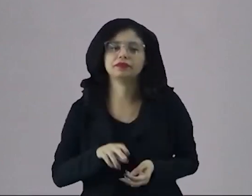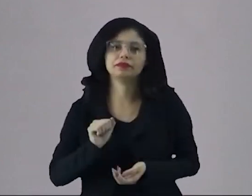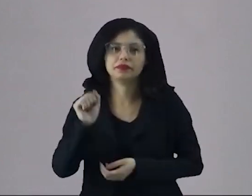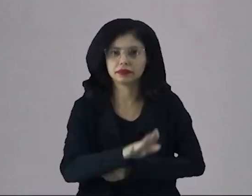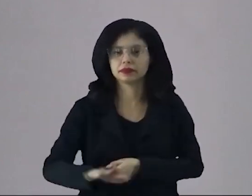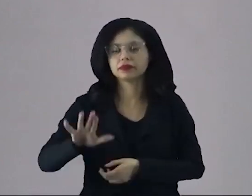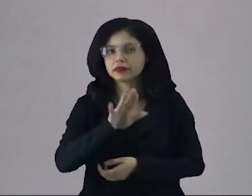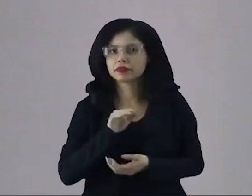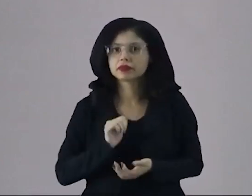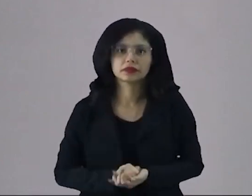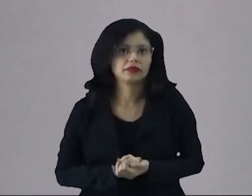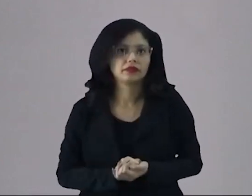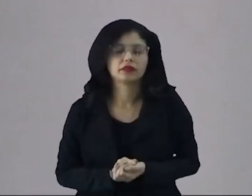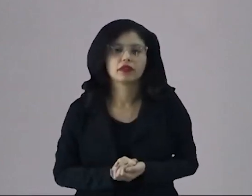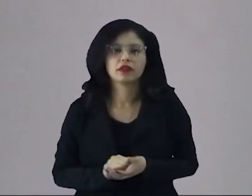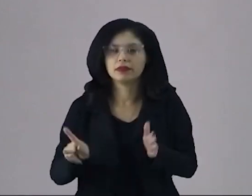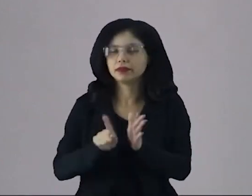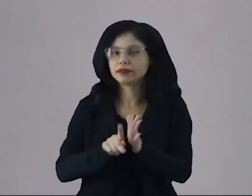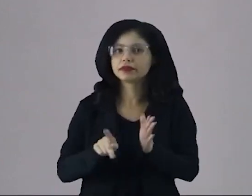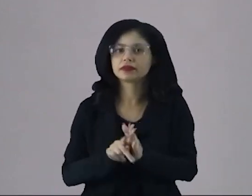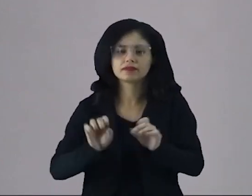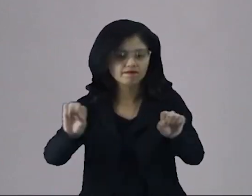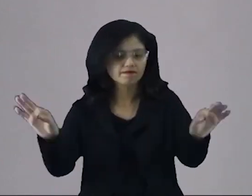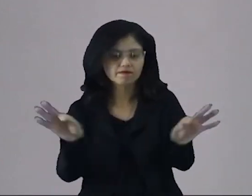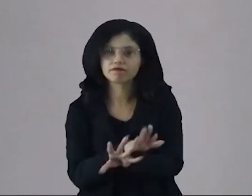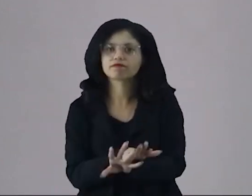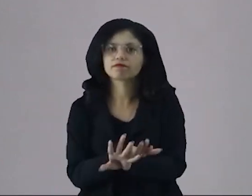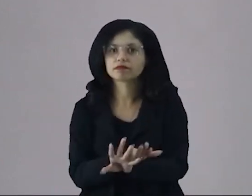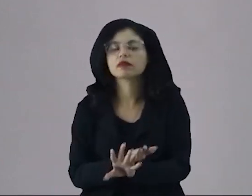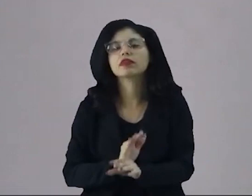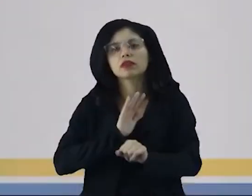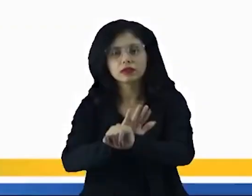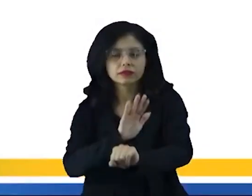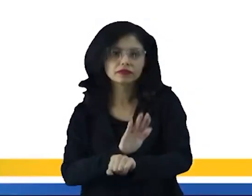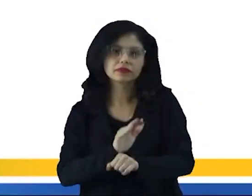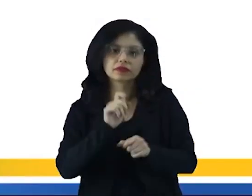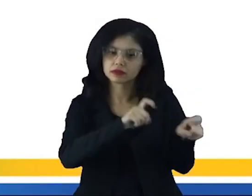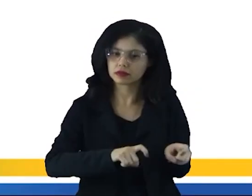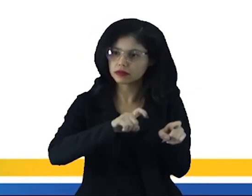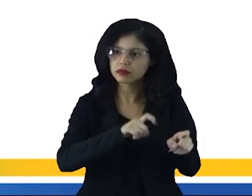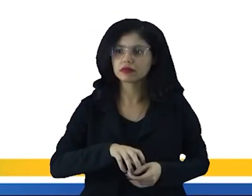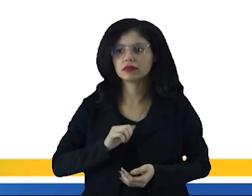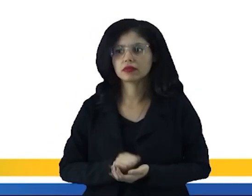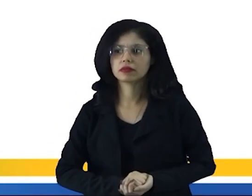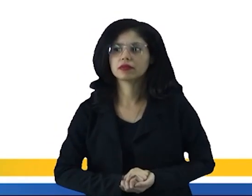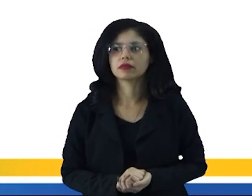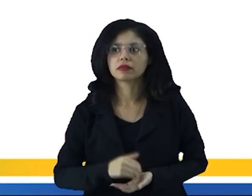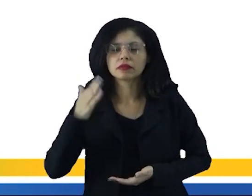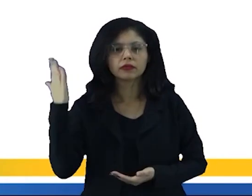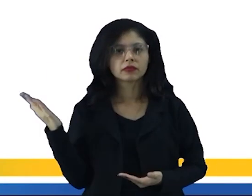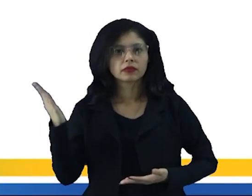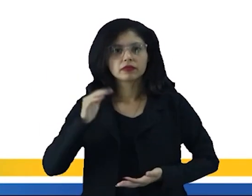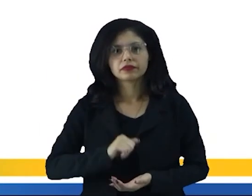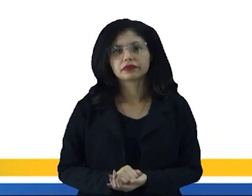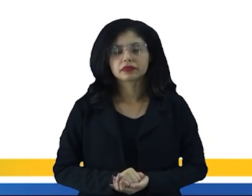vezes são degradadas, são destruídas em favor da agricultura. Então,